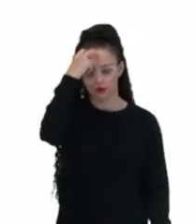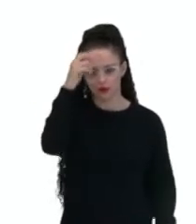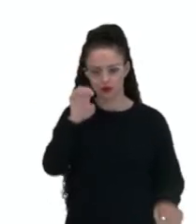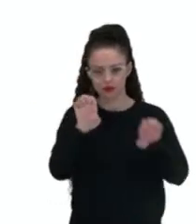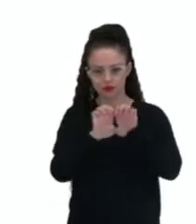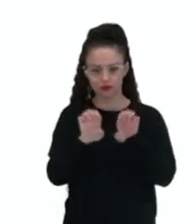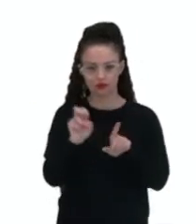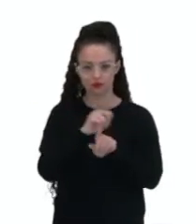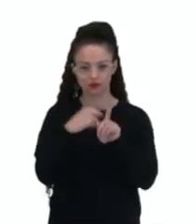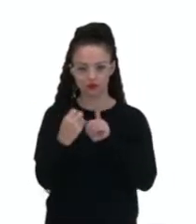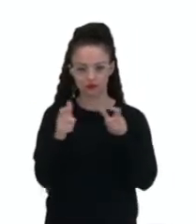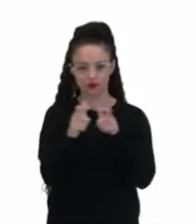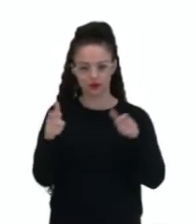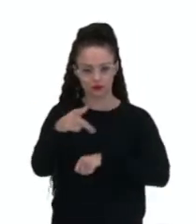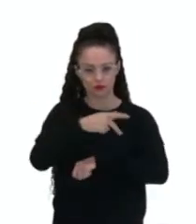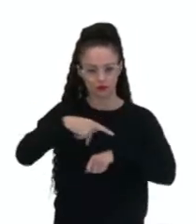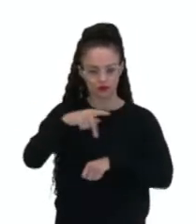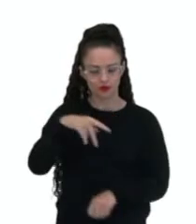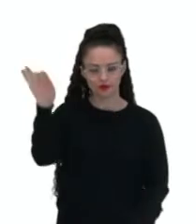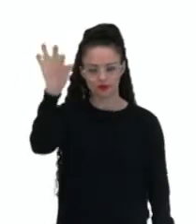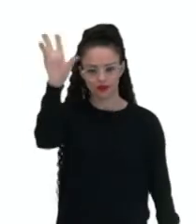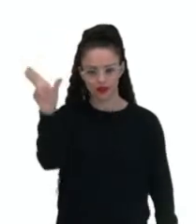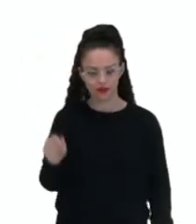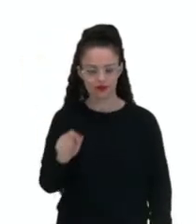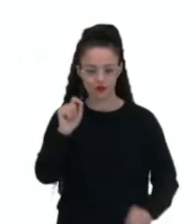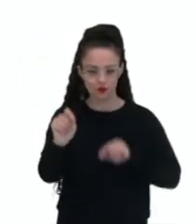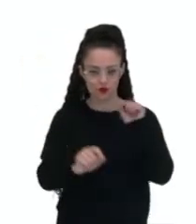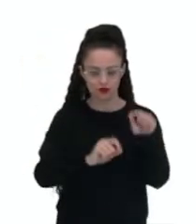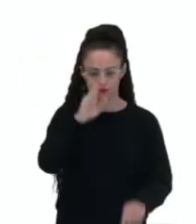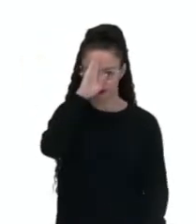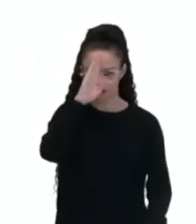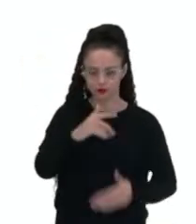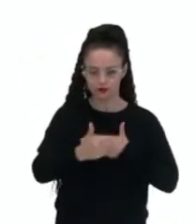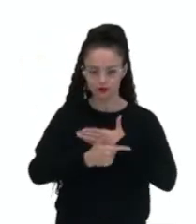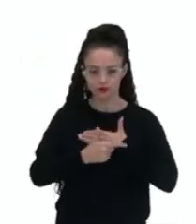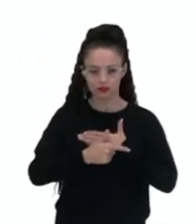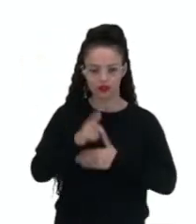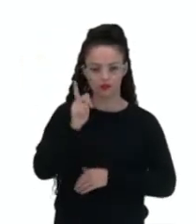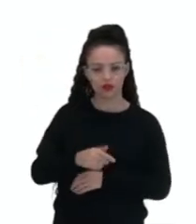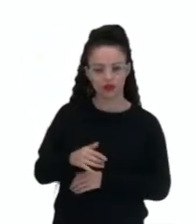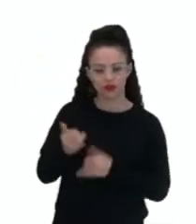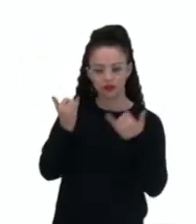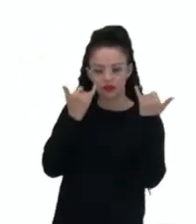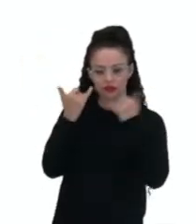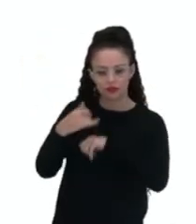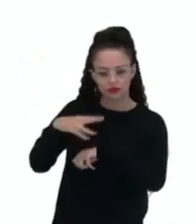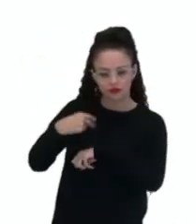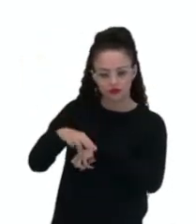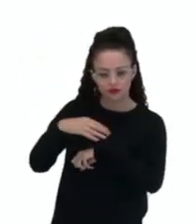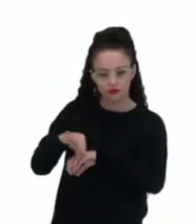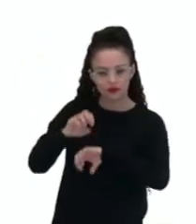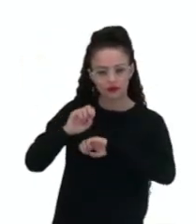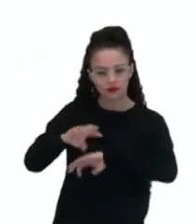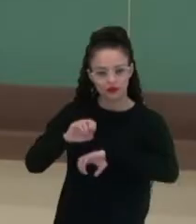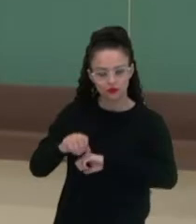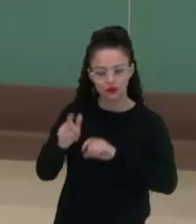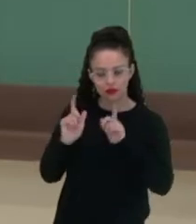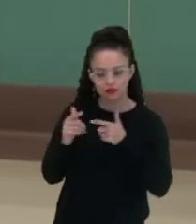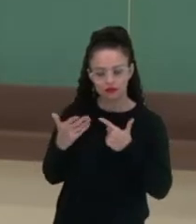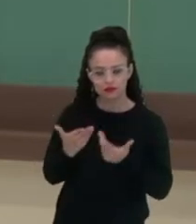da maioria dos países da África Ocidental, cuja função primordial é de informar, educar e